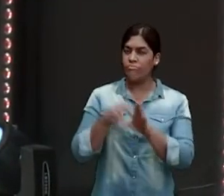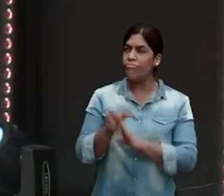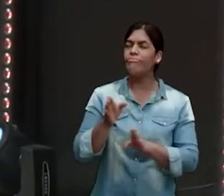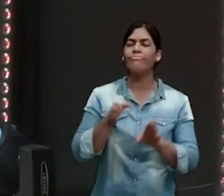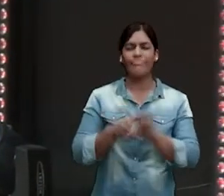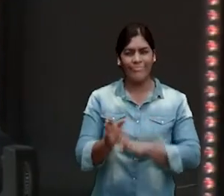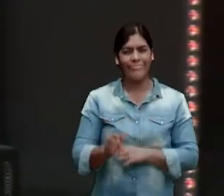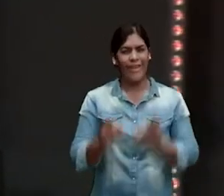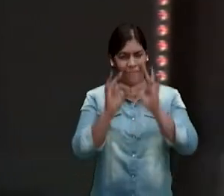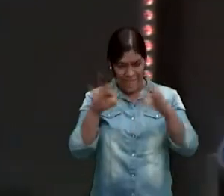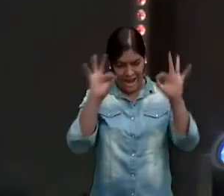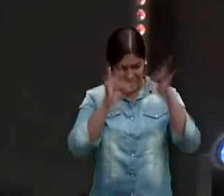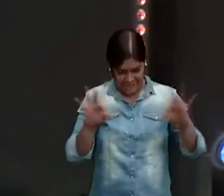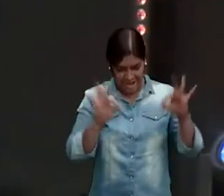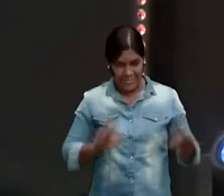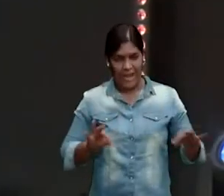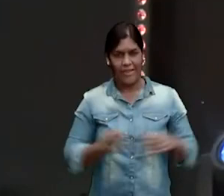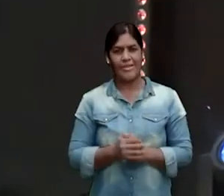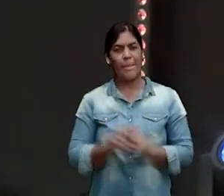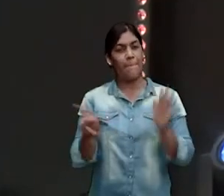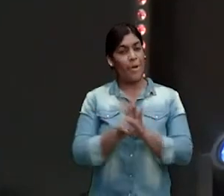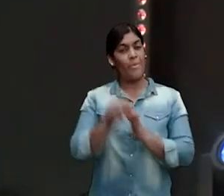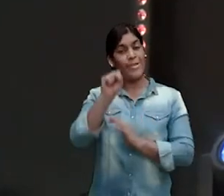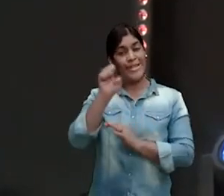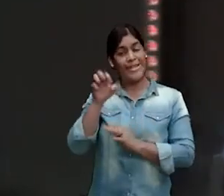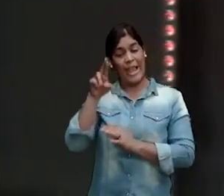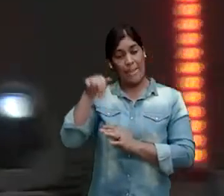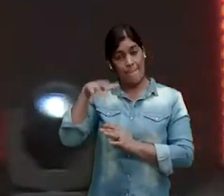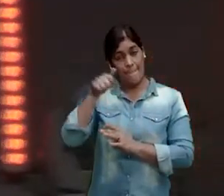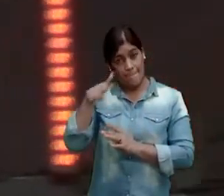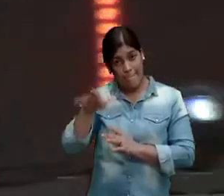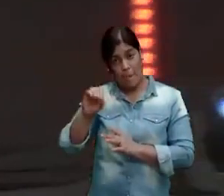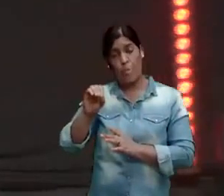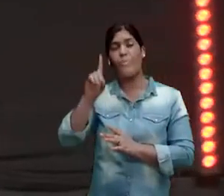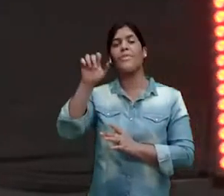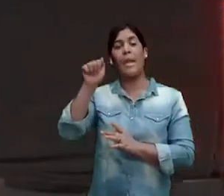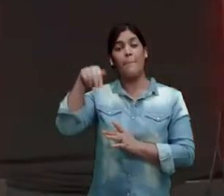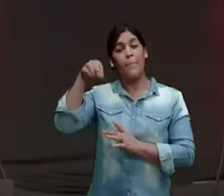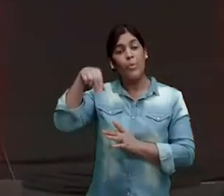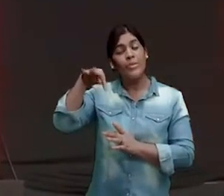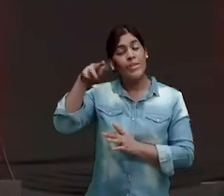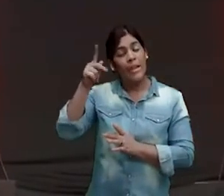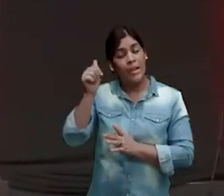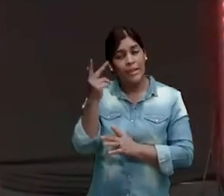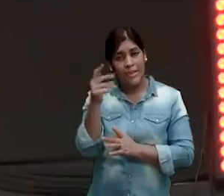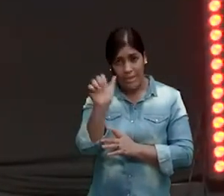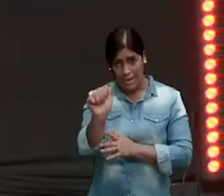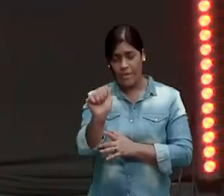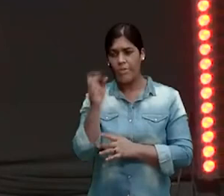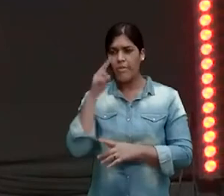cada frase você manda montanha você olha para ele e você se identifica e você fala meu Deus